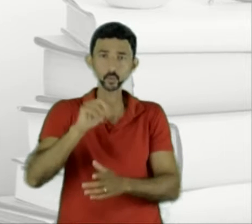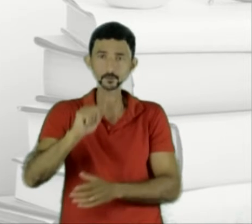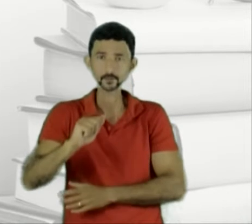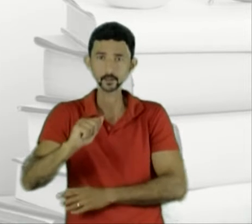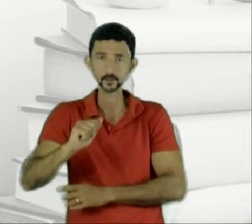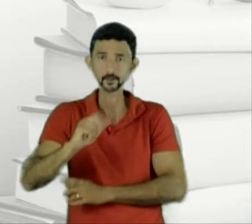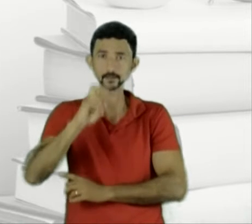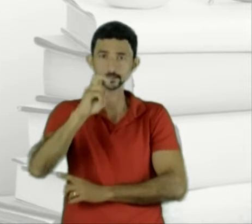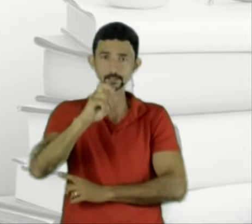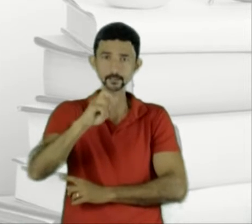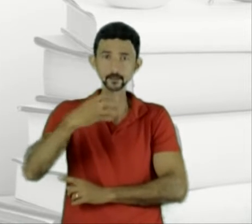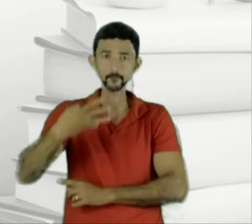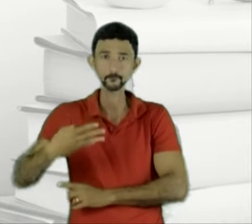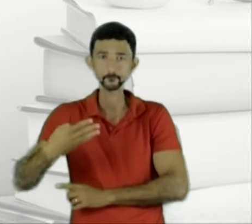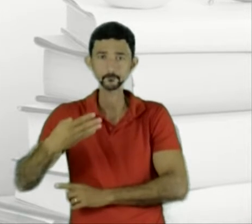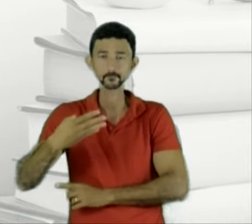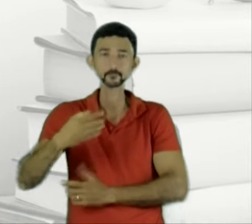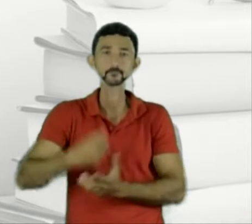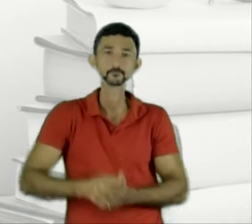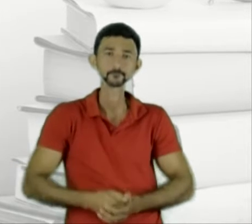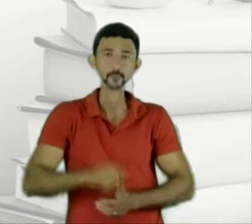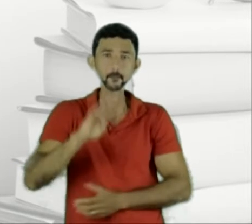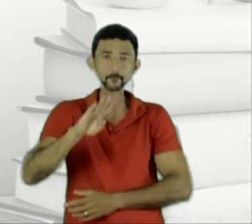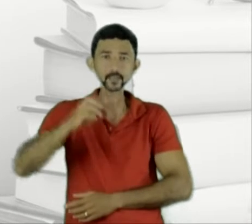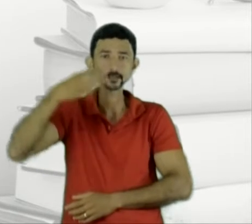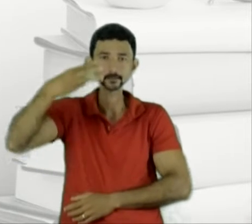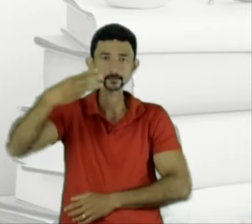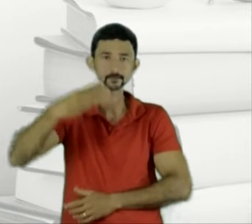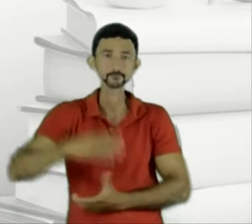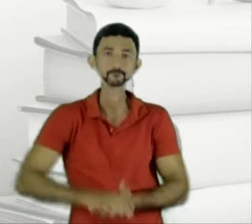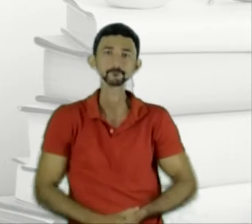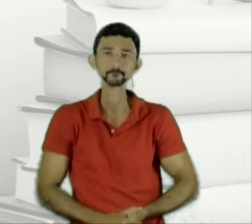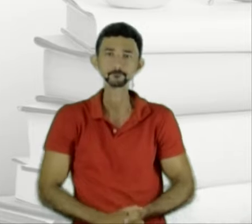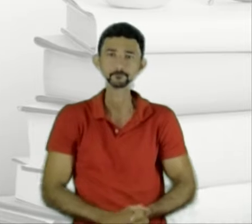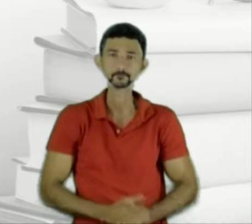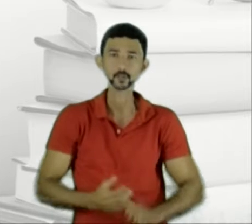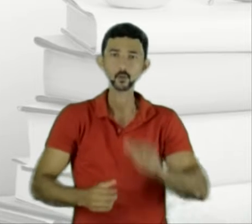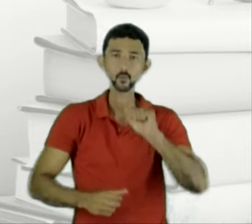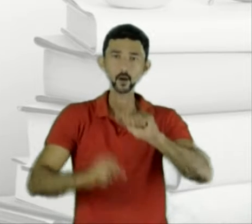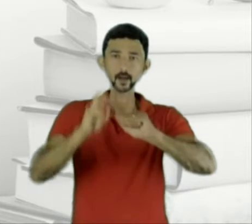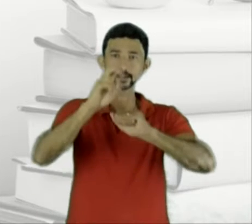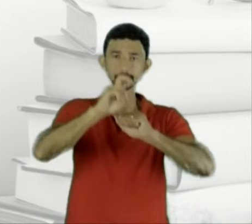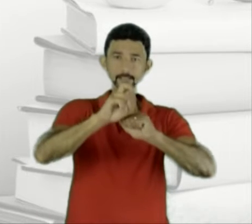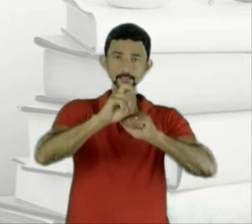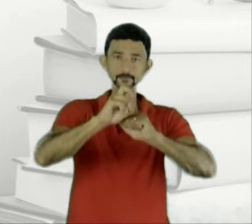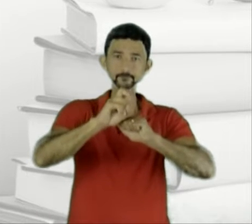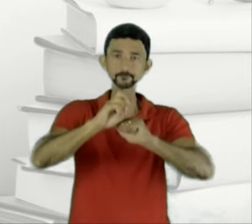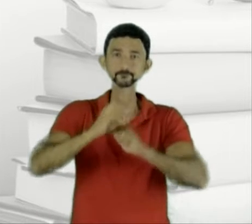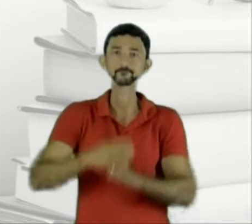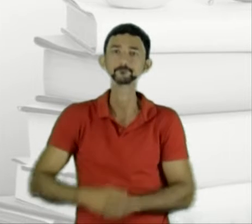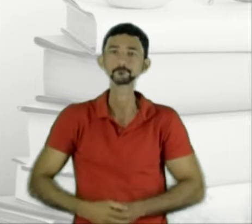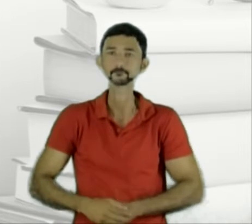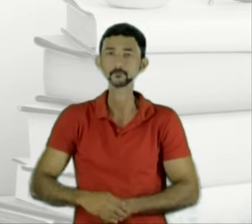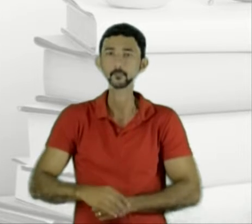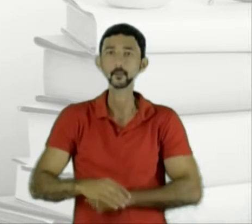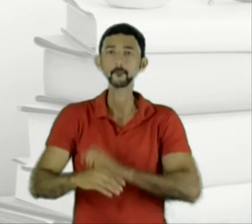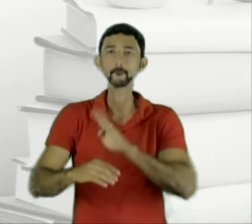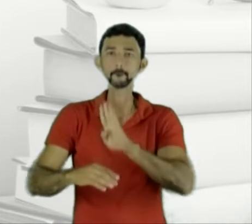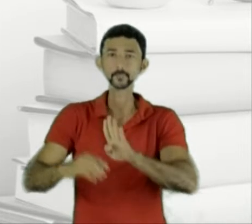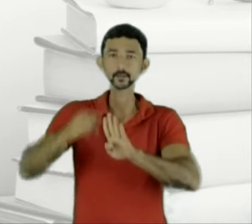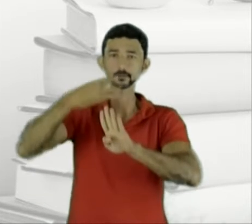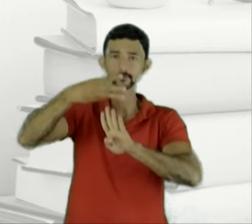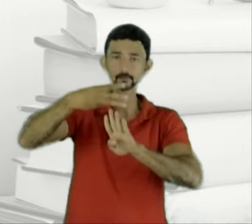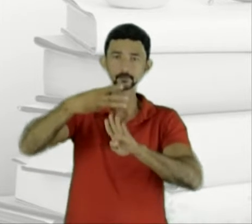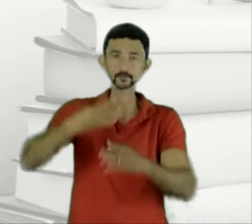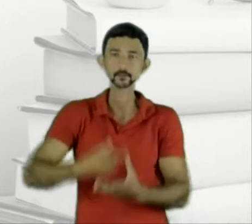à quinta, B ao cubo, certo? Então, a parte literal é A à quinta, B ao cubo.